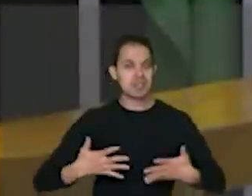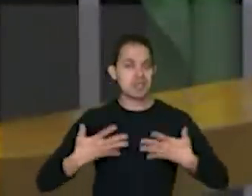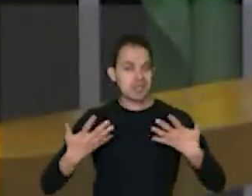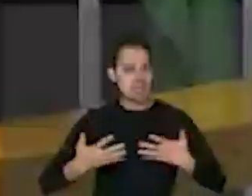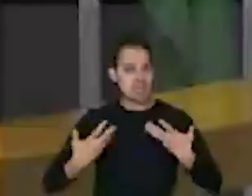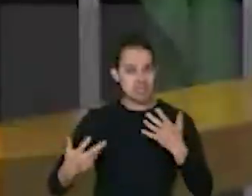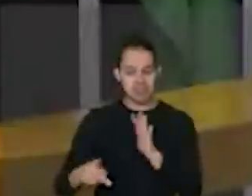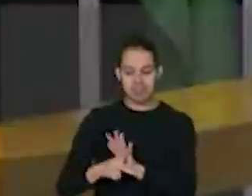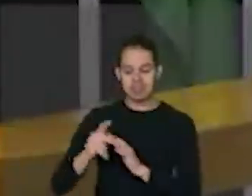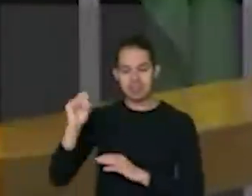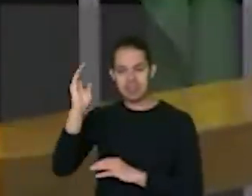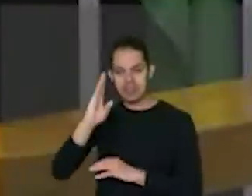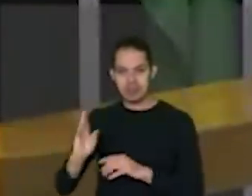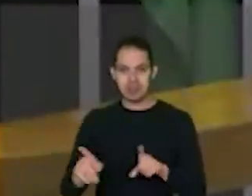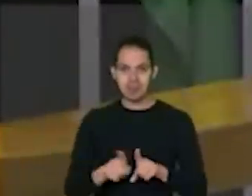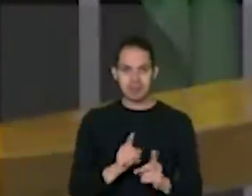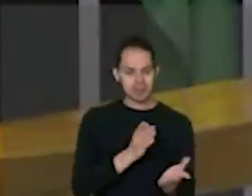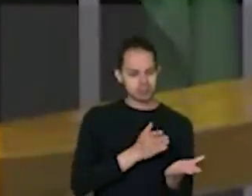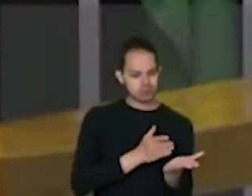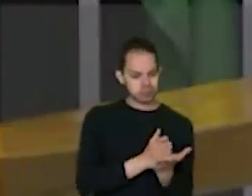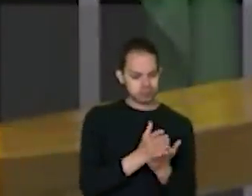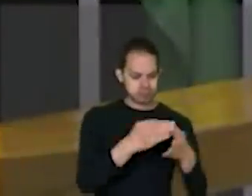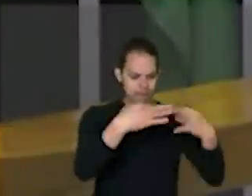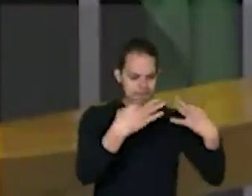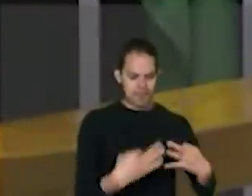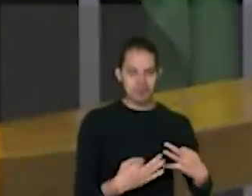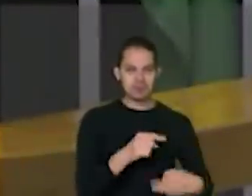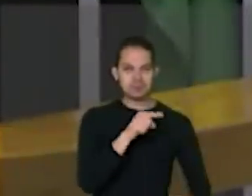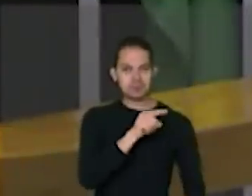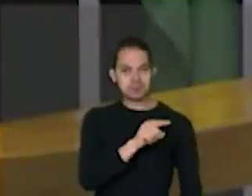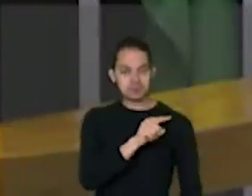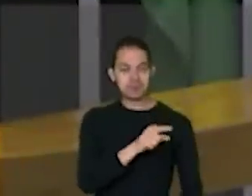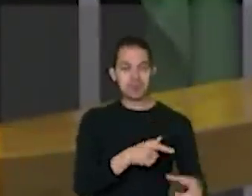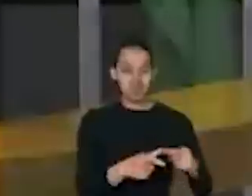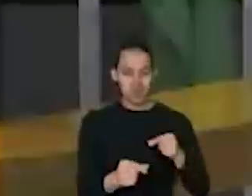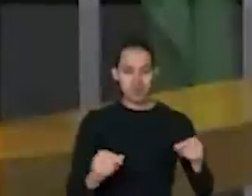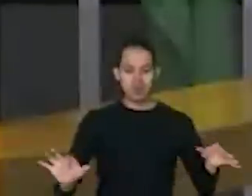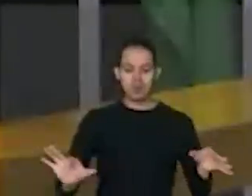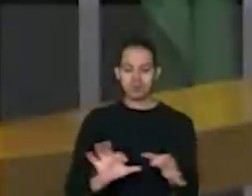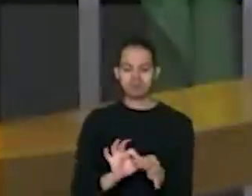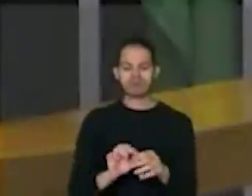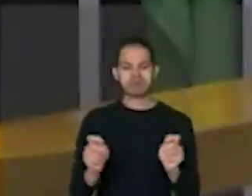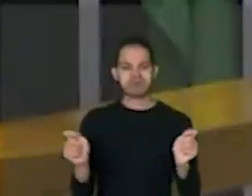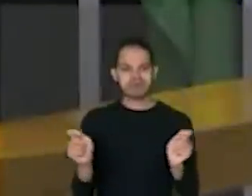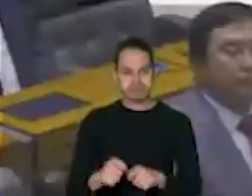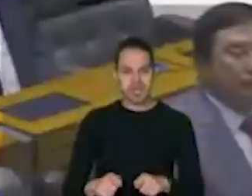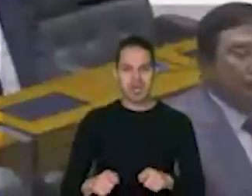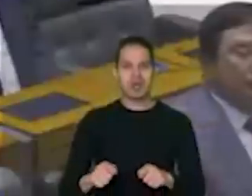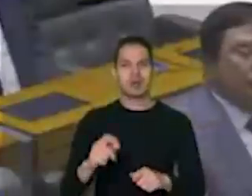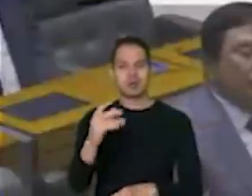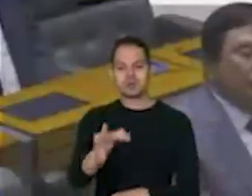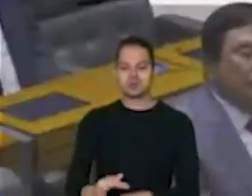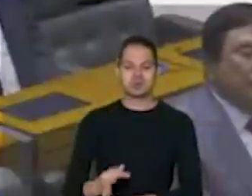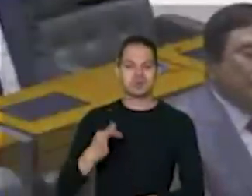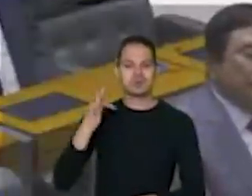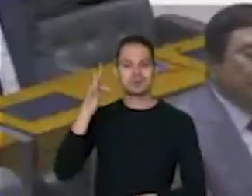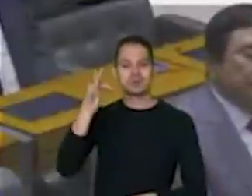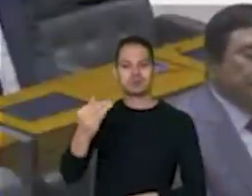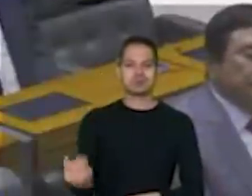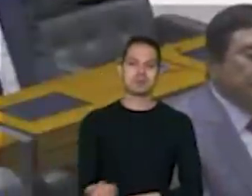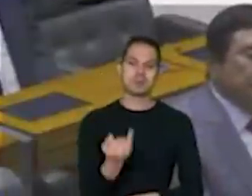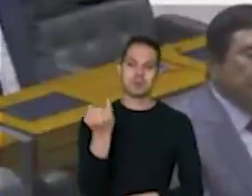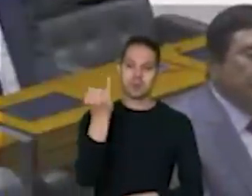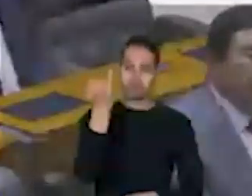EA disciplina do japonês com certeza construiremos um grande futuro para Esta Nação